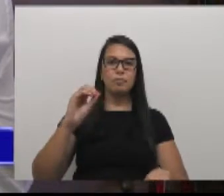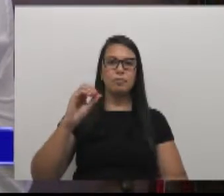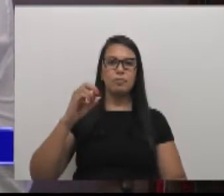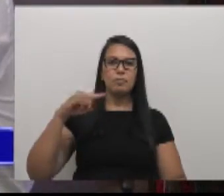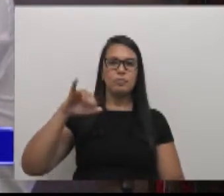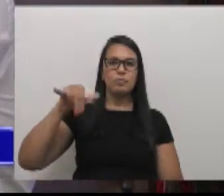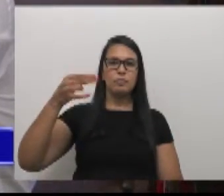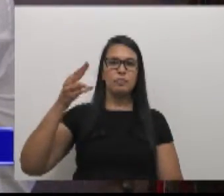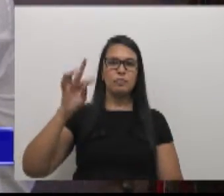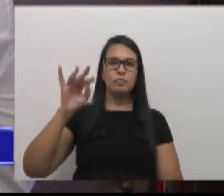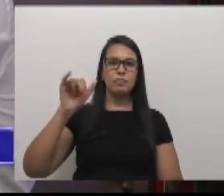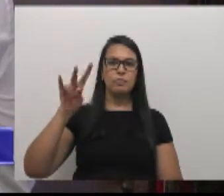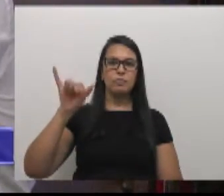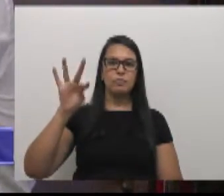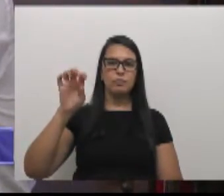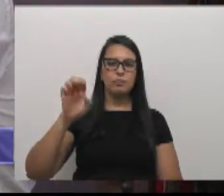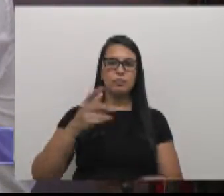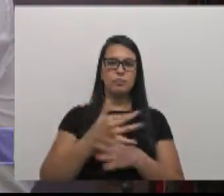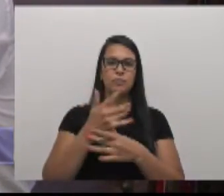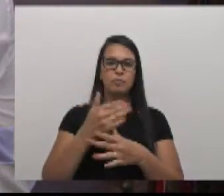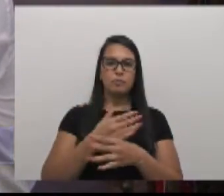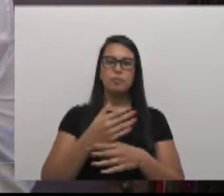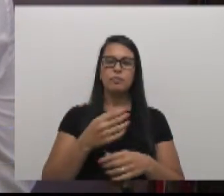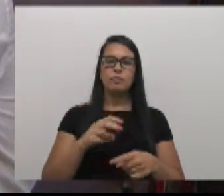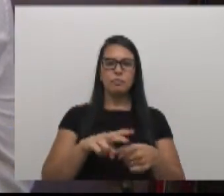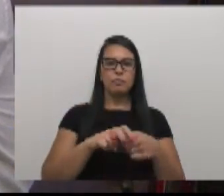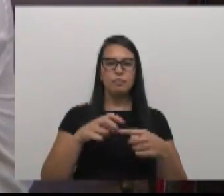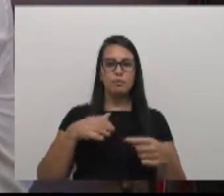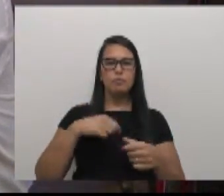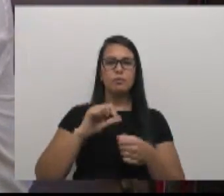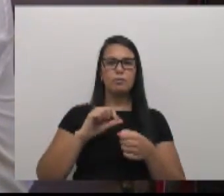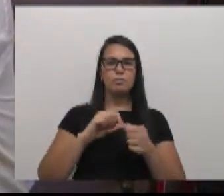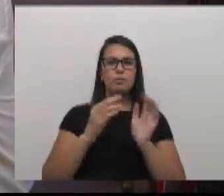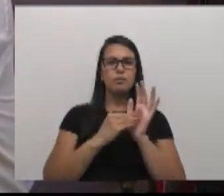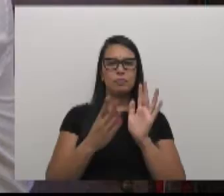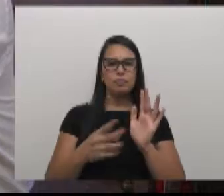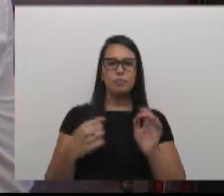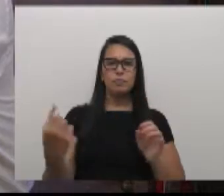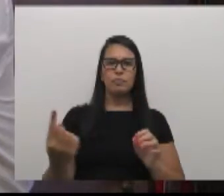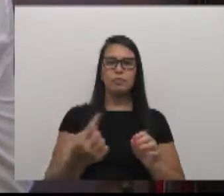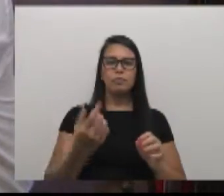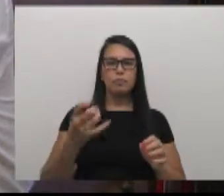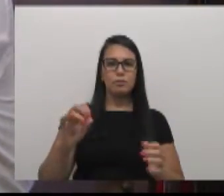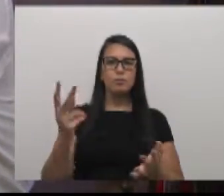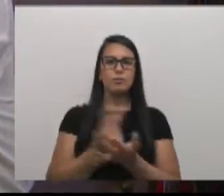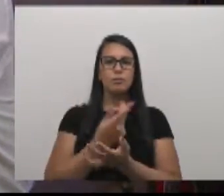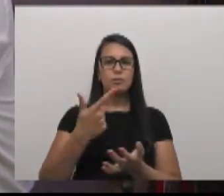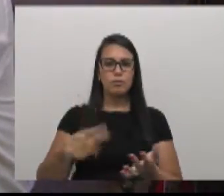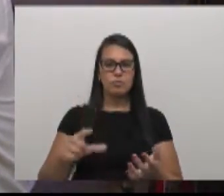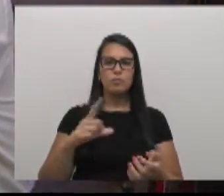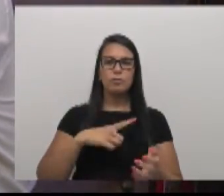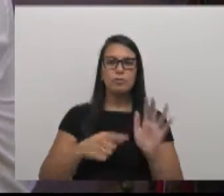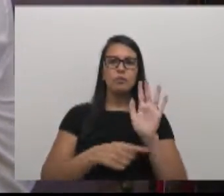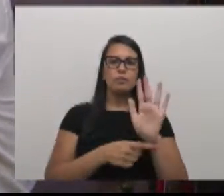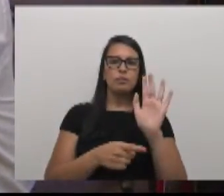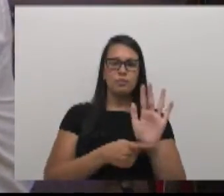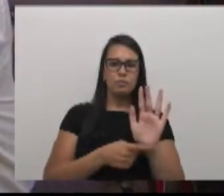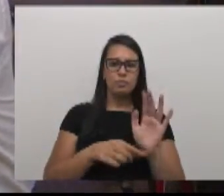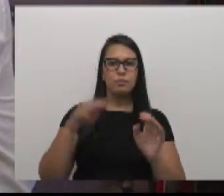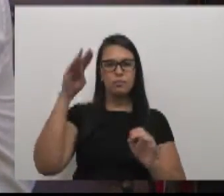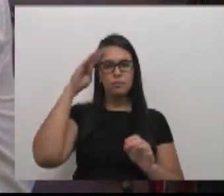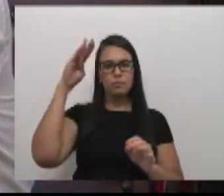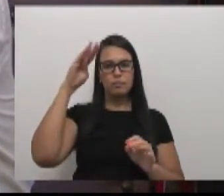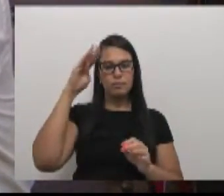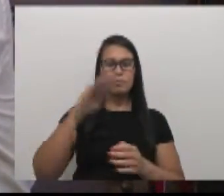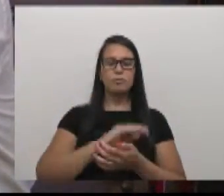fiz essa indicação, para que a gente tenha o auxílio em outras oportunidades, que as Forças Armadas possam estar nos auxiliando.